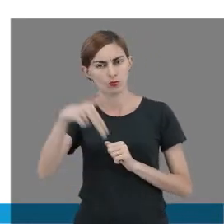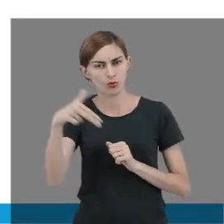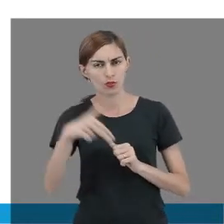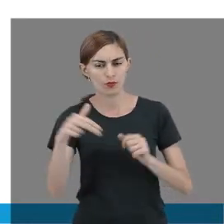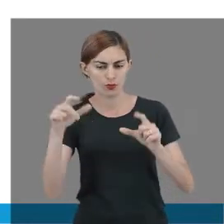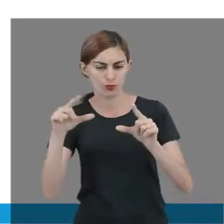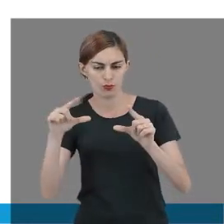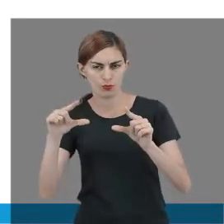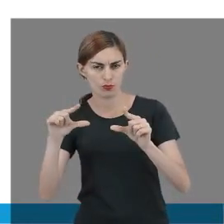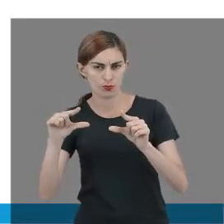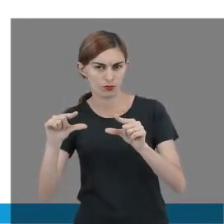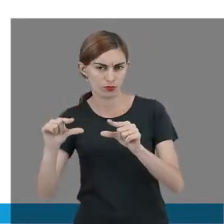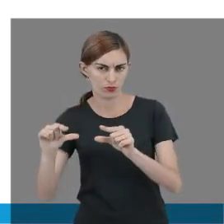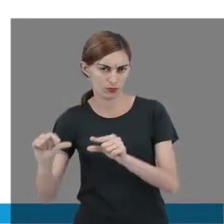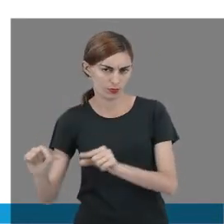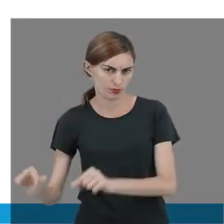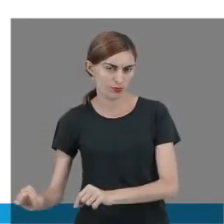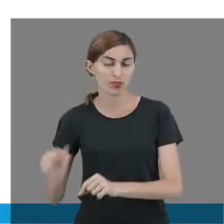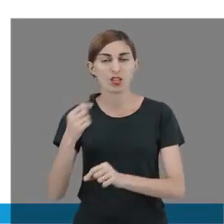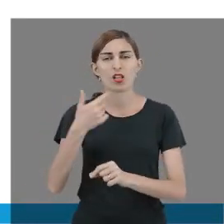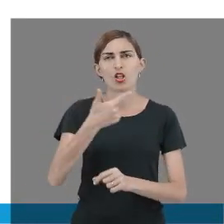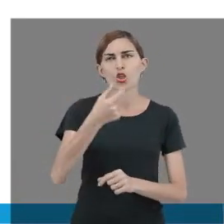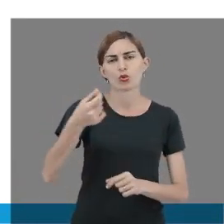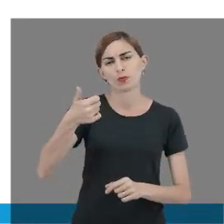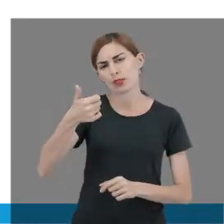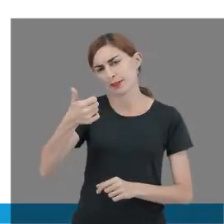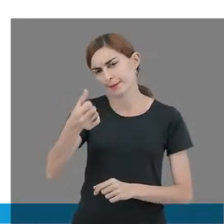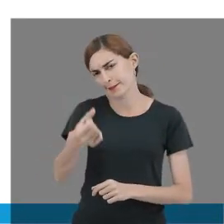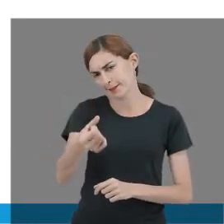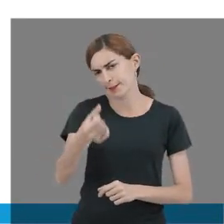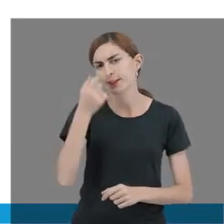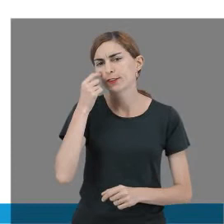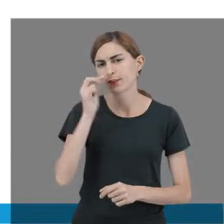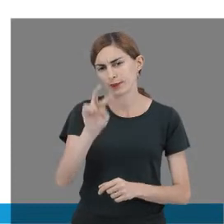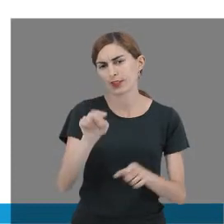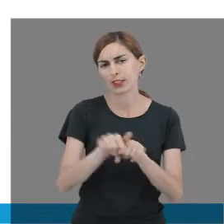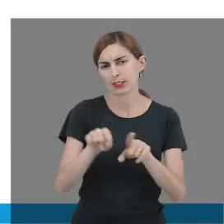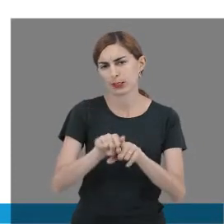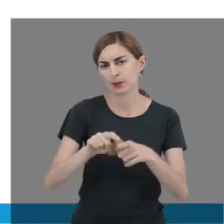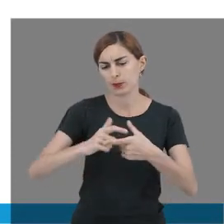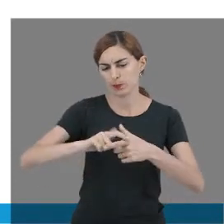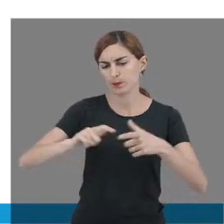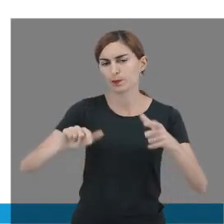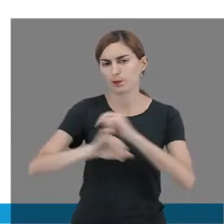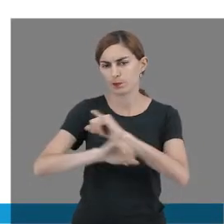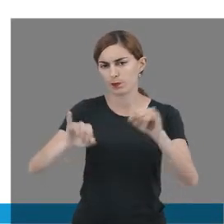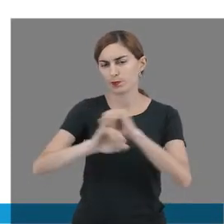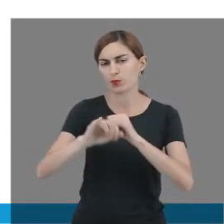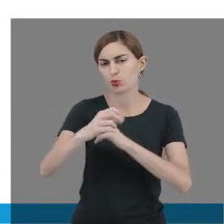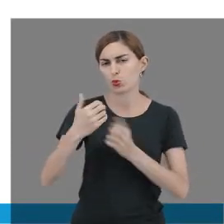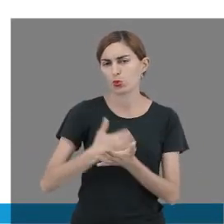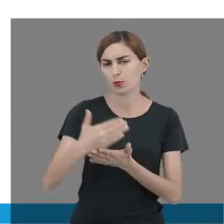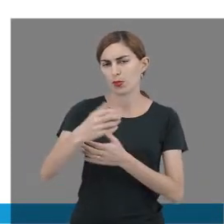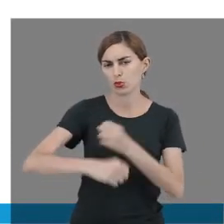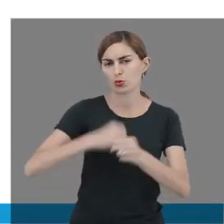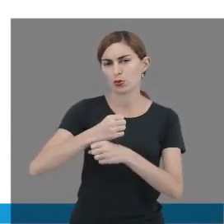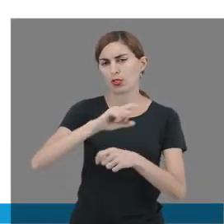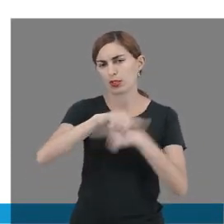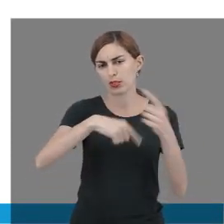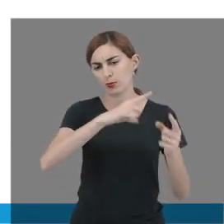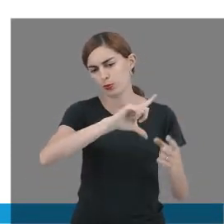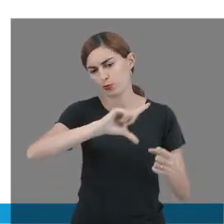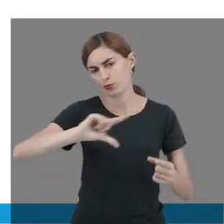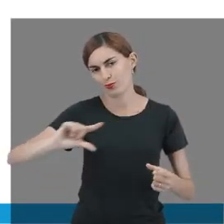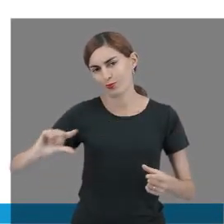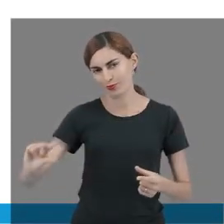número de casos. E aí em 2016 a gente ainda vê uma quantidade grande de notificação no início do ano e depois cai muito,